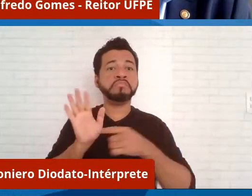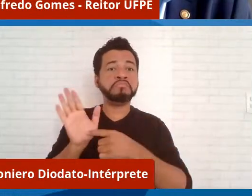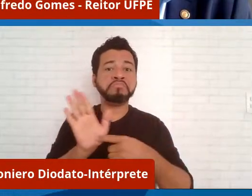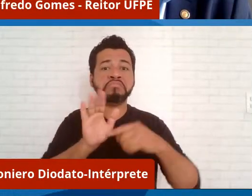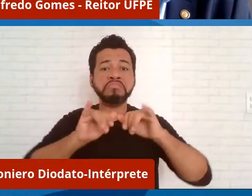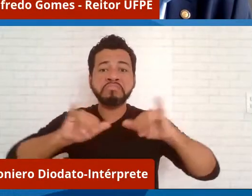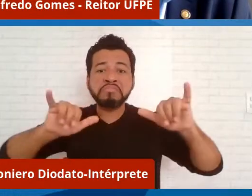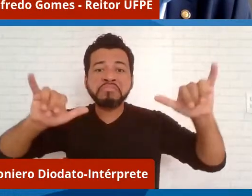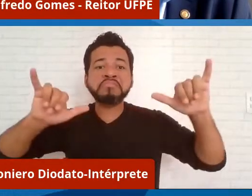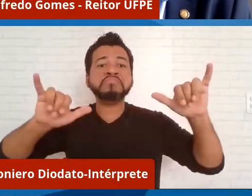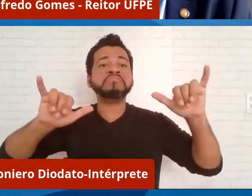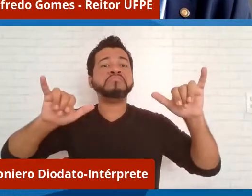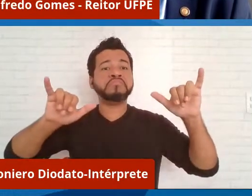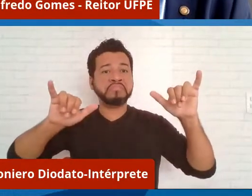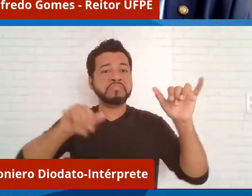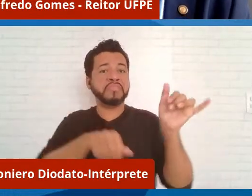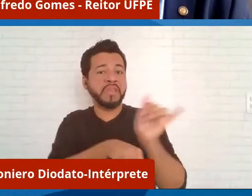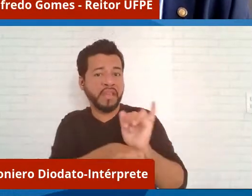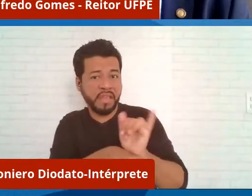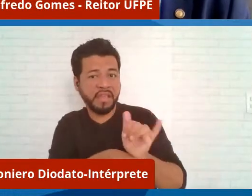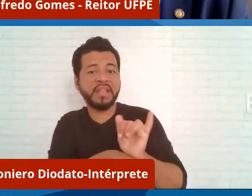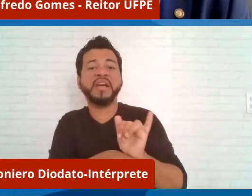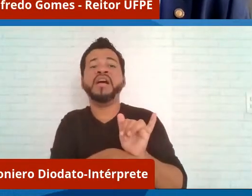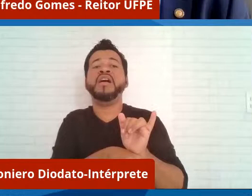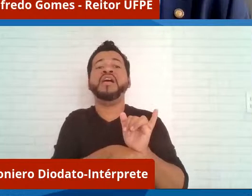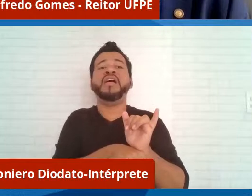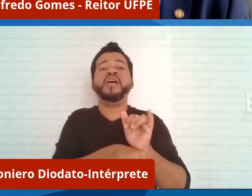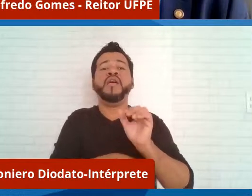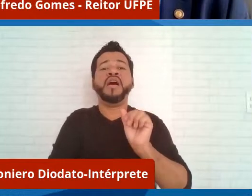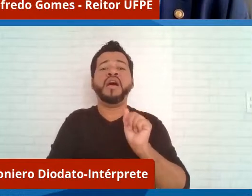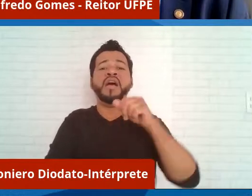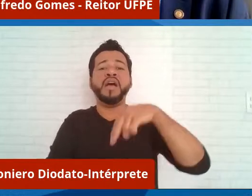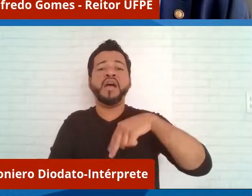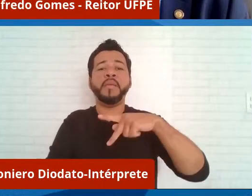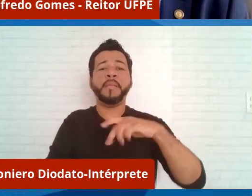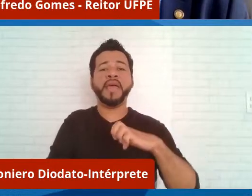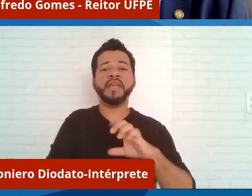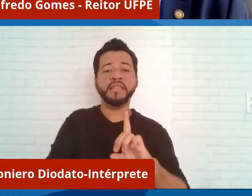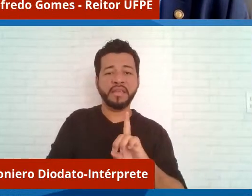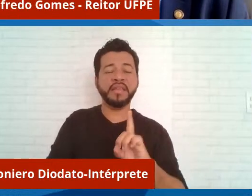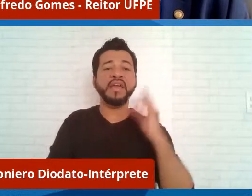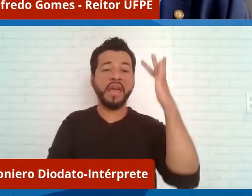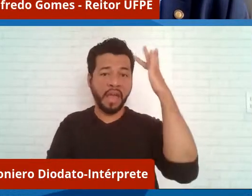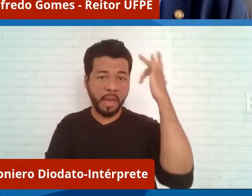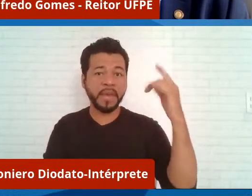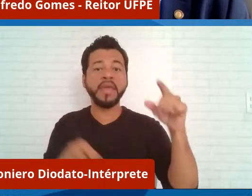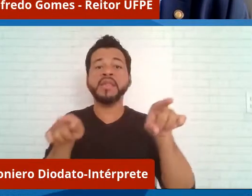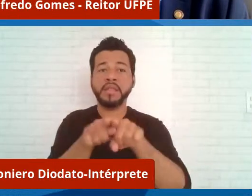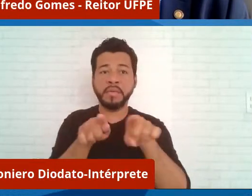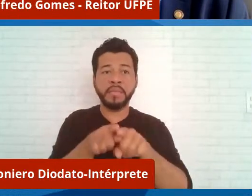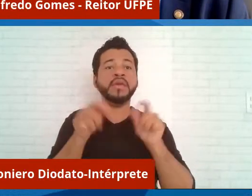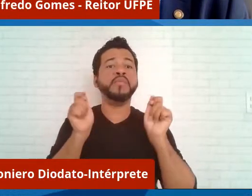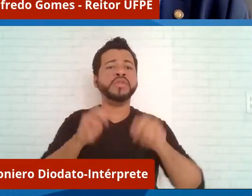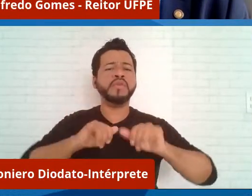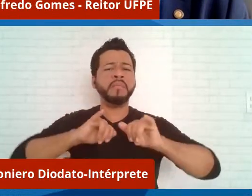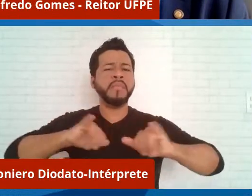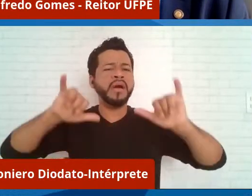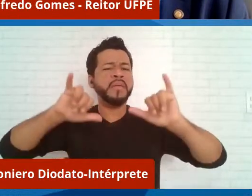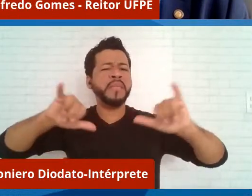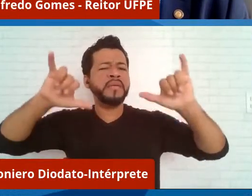ter no canal da AMPED e amanhã também, a possibilidade de ampliar e criar todas